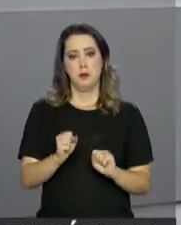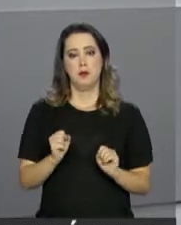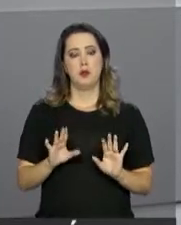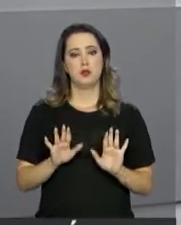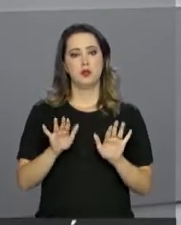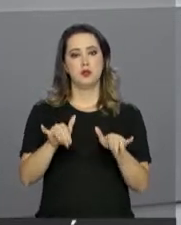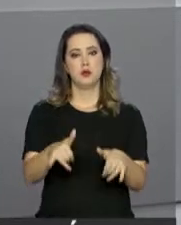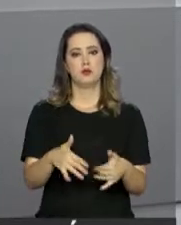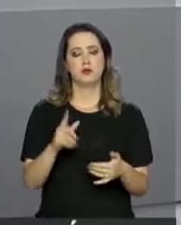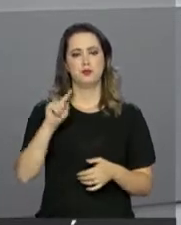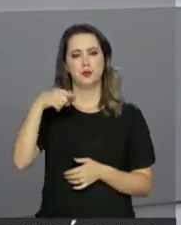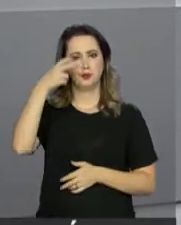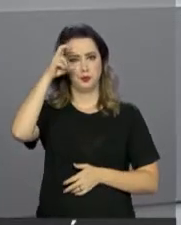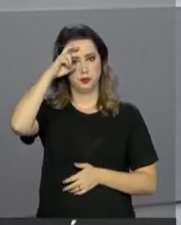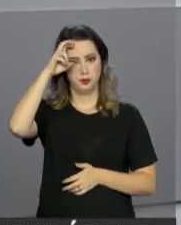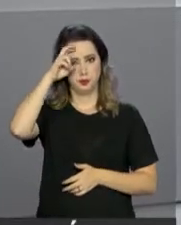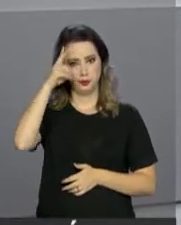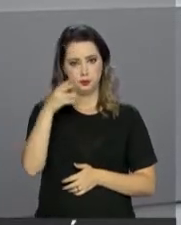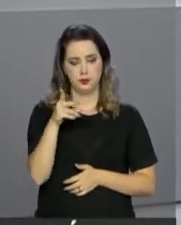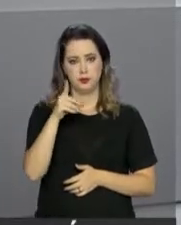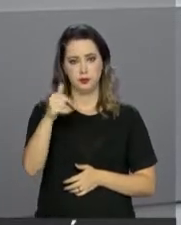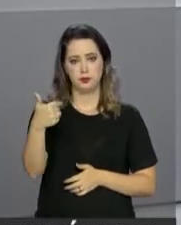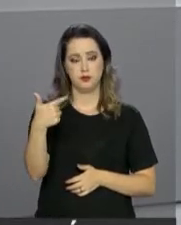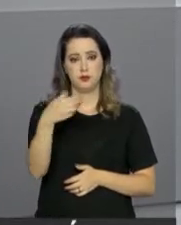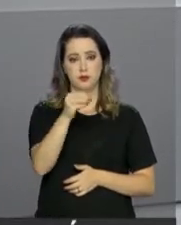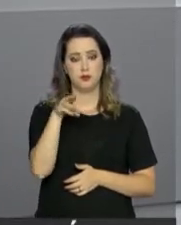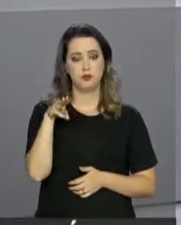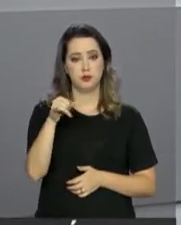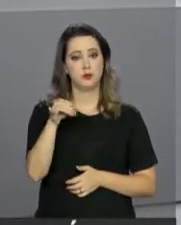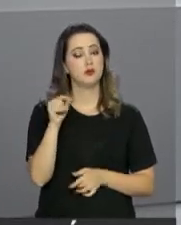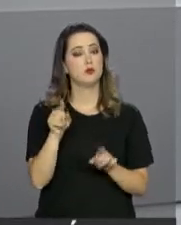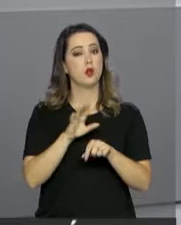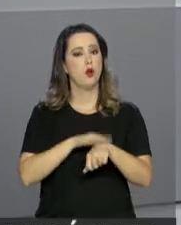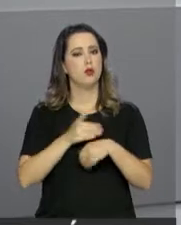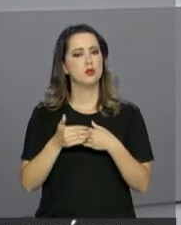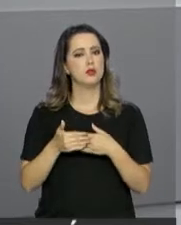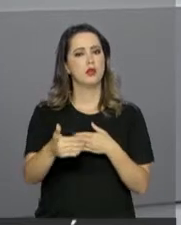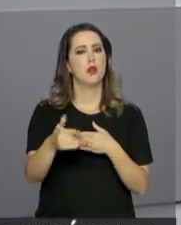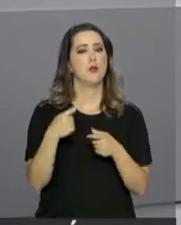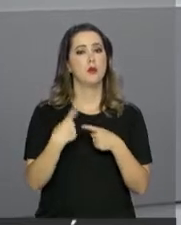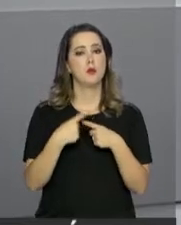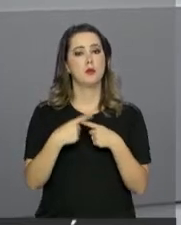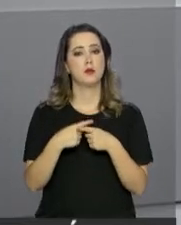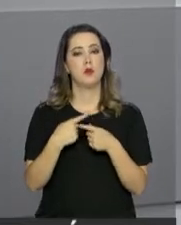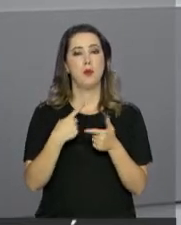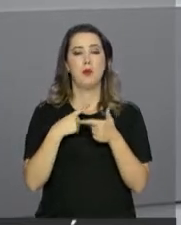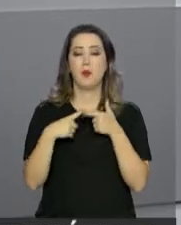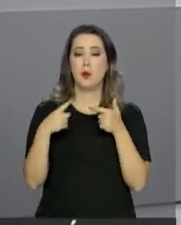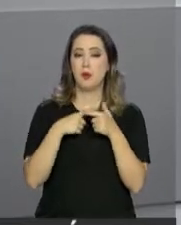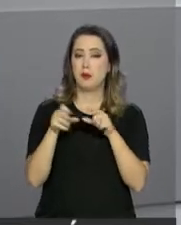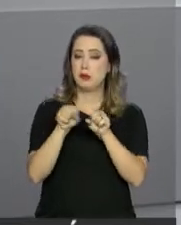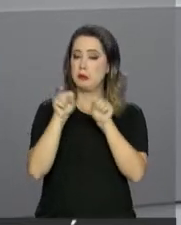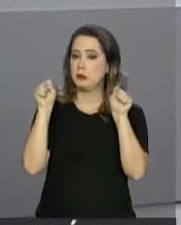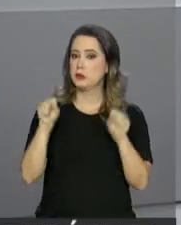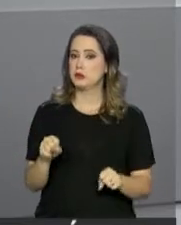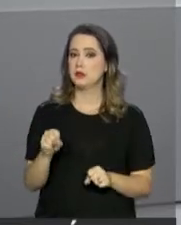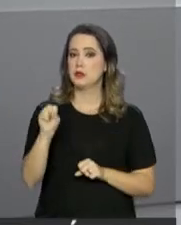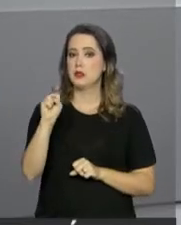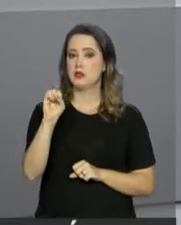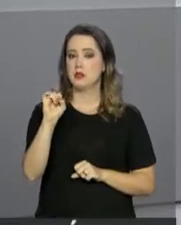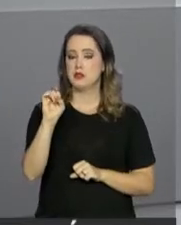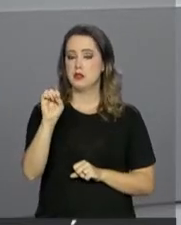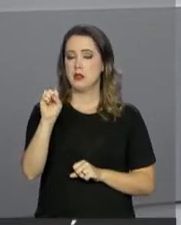concluir o processo até a próxima quinta-feira dia 10 de maio o prazo foi estendido por causa de instabilidades dos